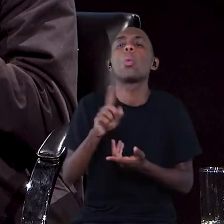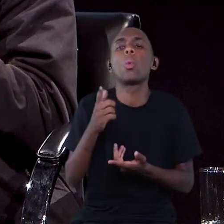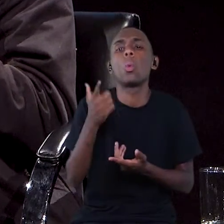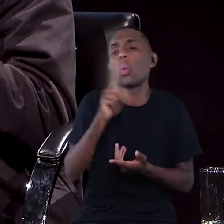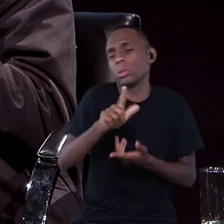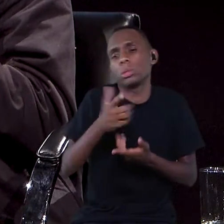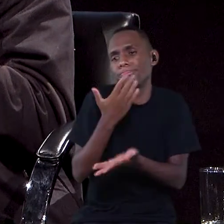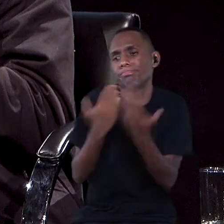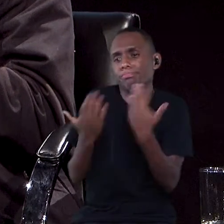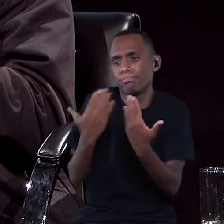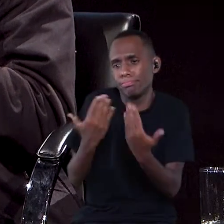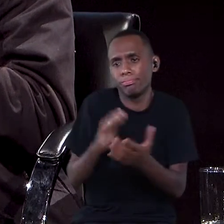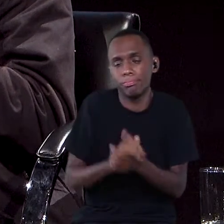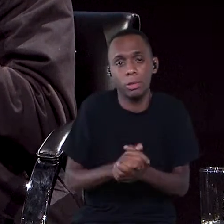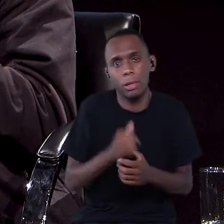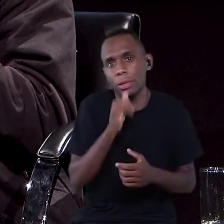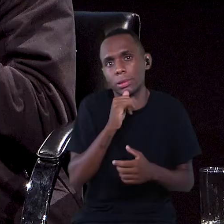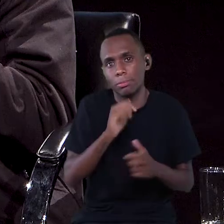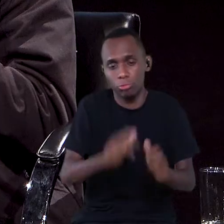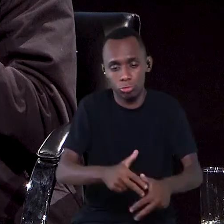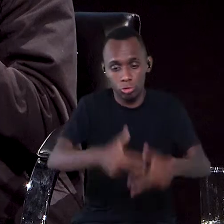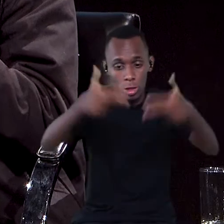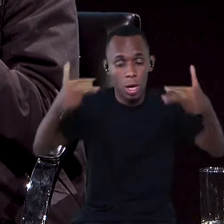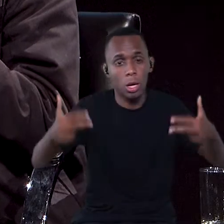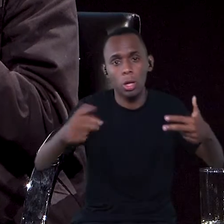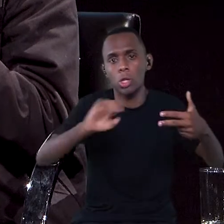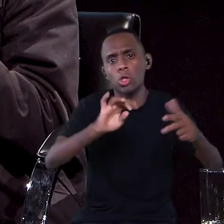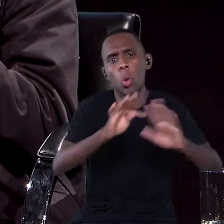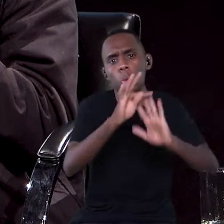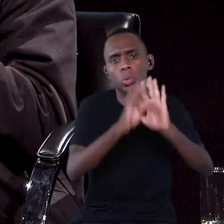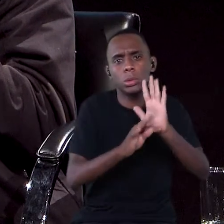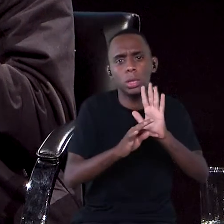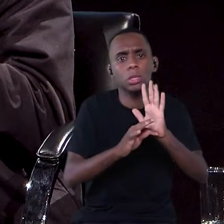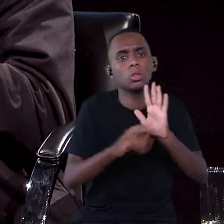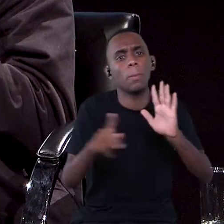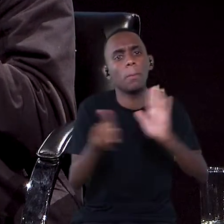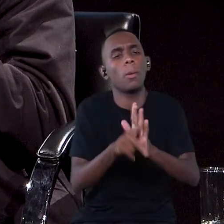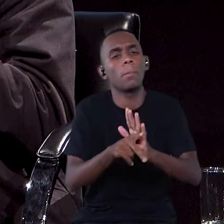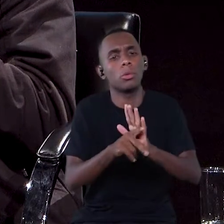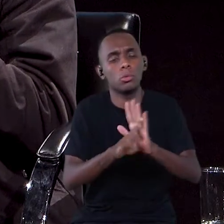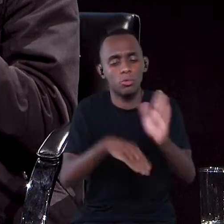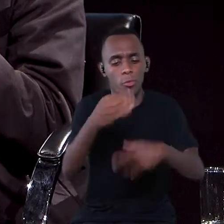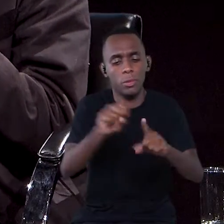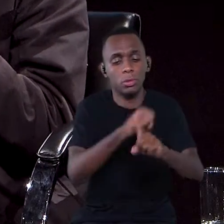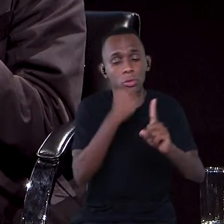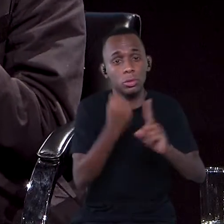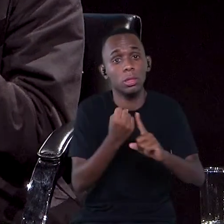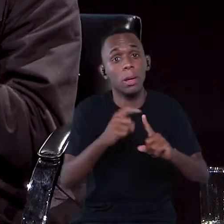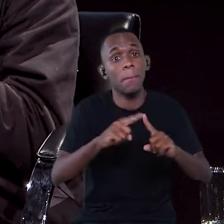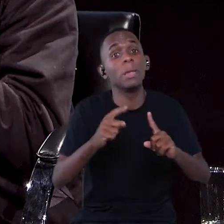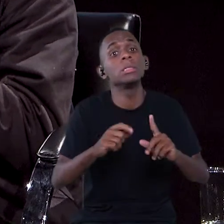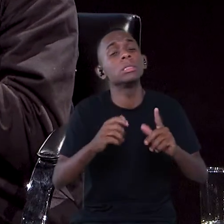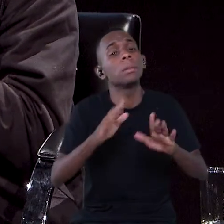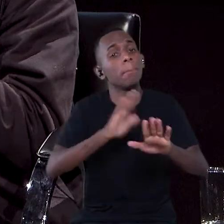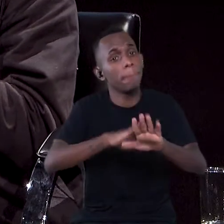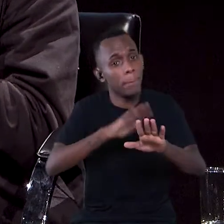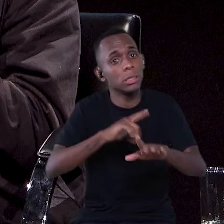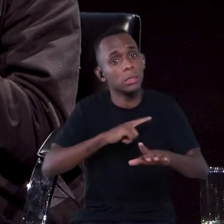que se produz nos saraus de Islã não é só uma textualidade de engajamento social, mas uma proposição de modelo